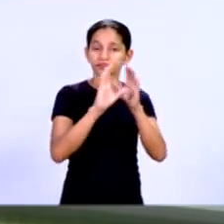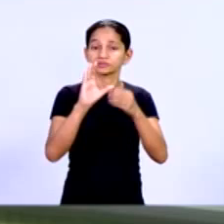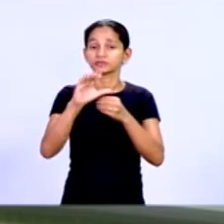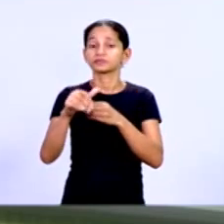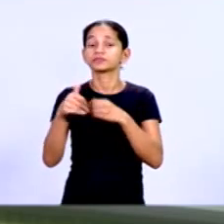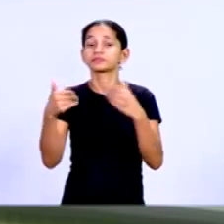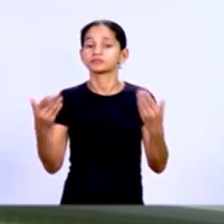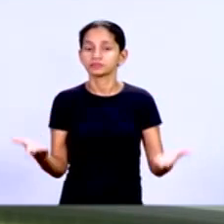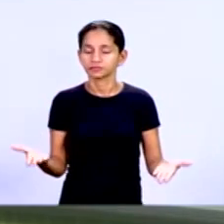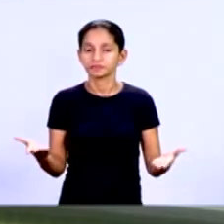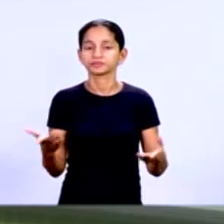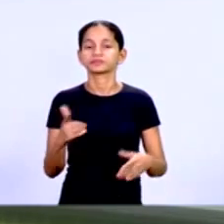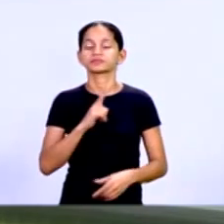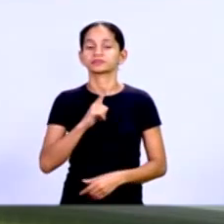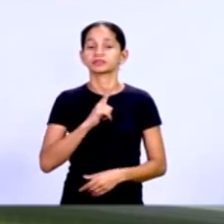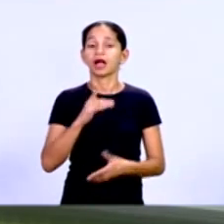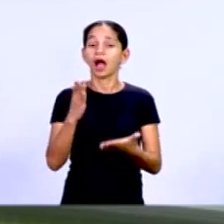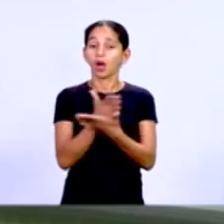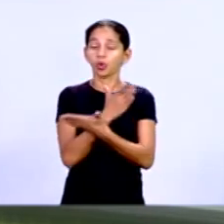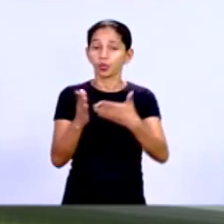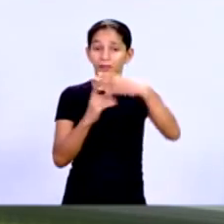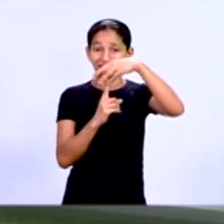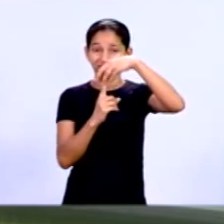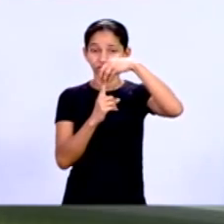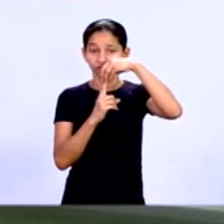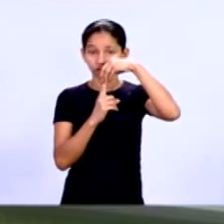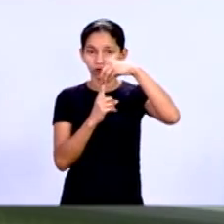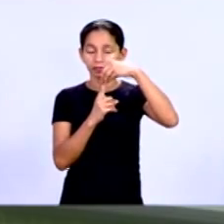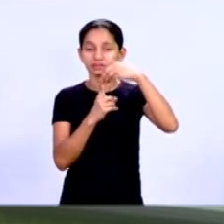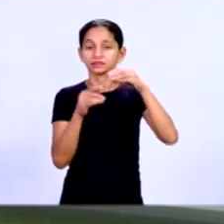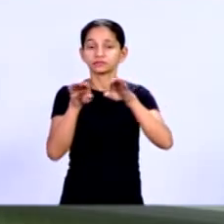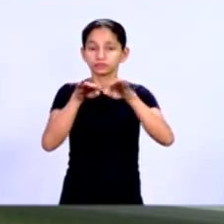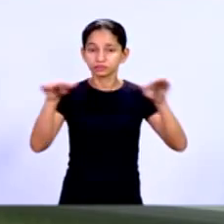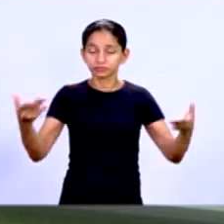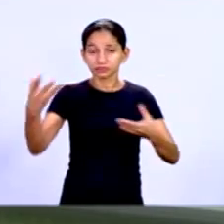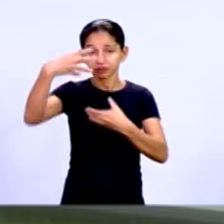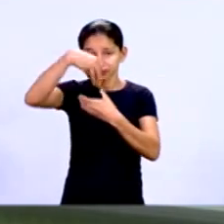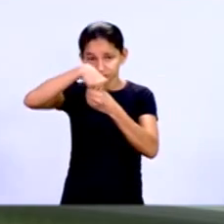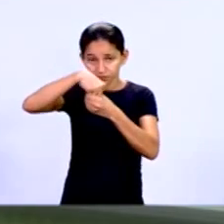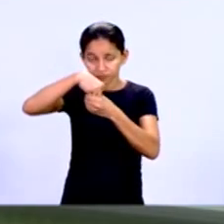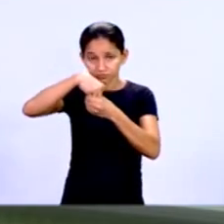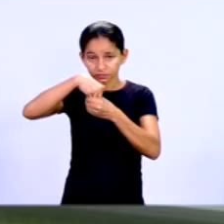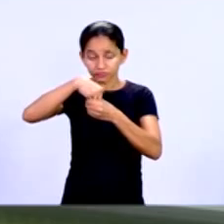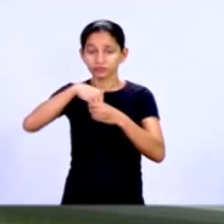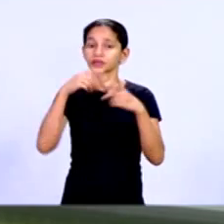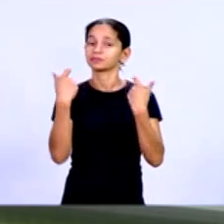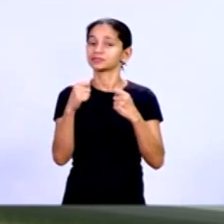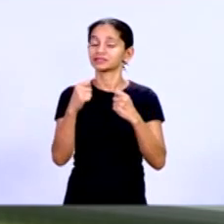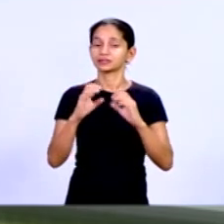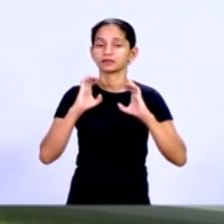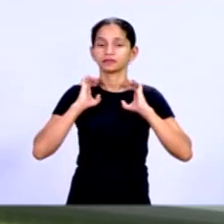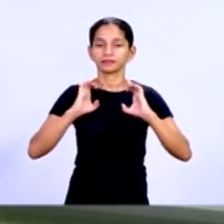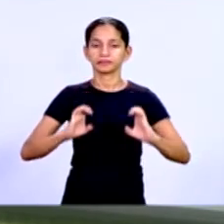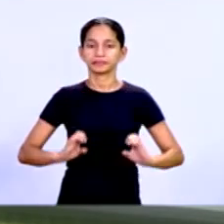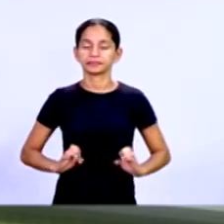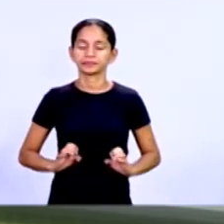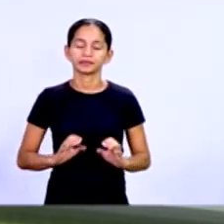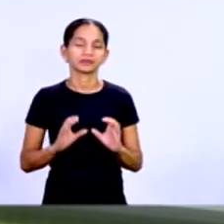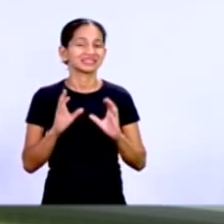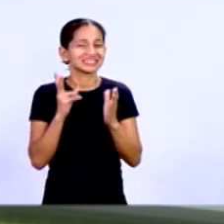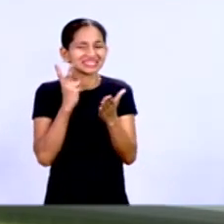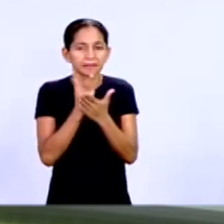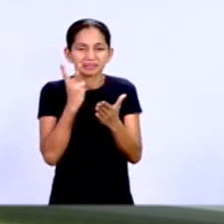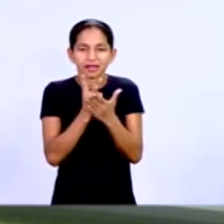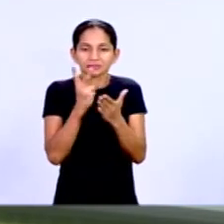que as informações que são tratadas e que são trocadas dentro da Bolsa de Valores, elas serão mantidas dentro de um padrão